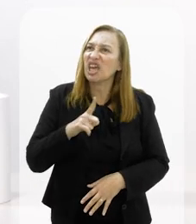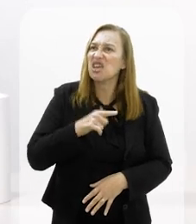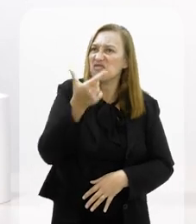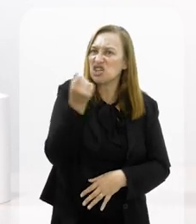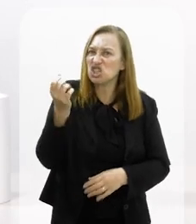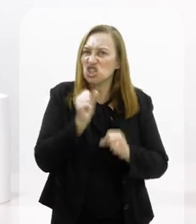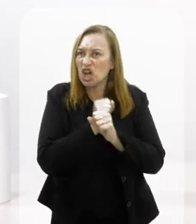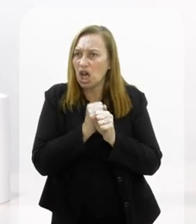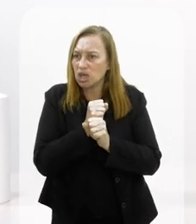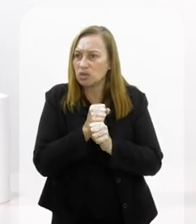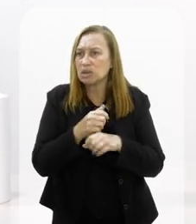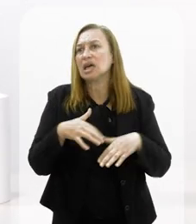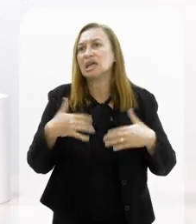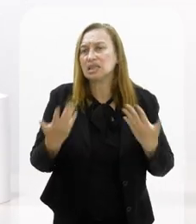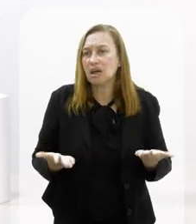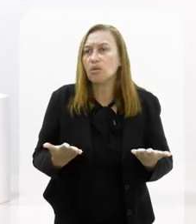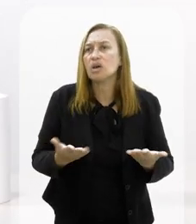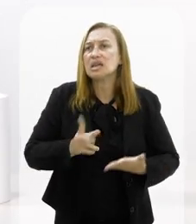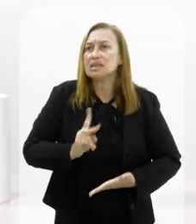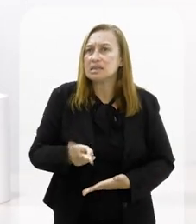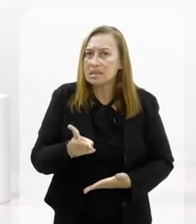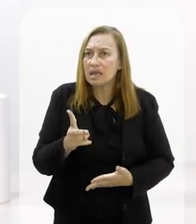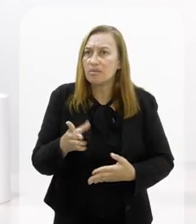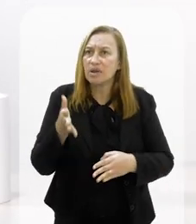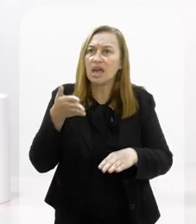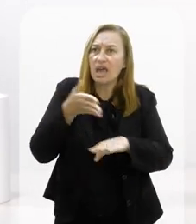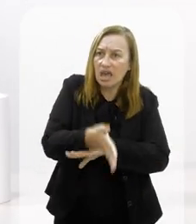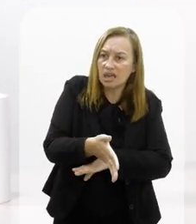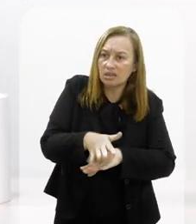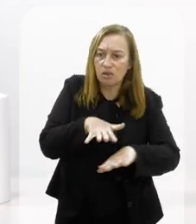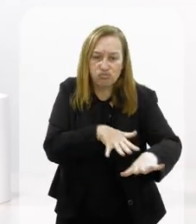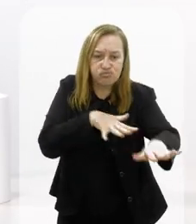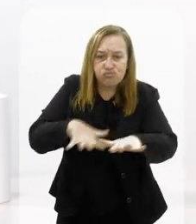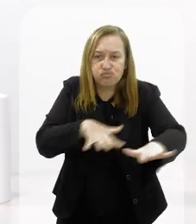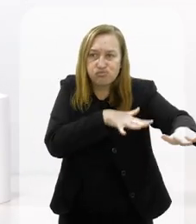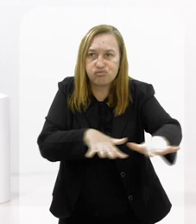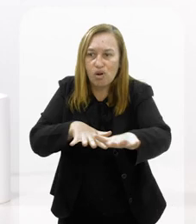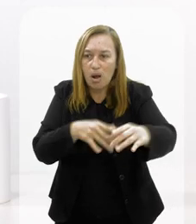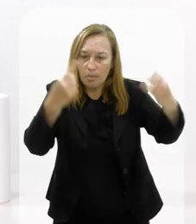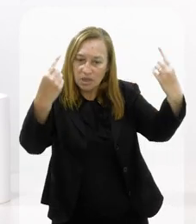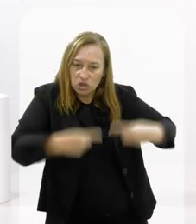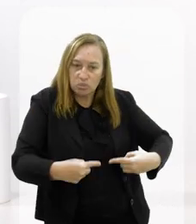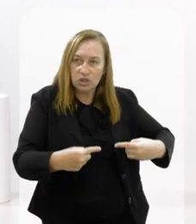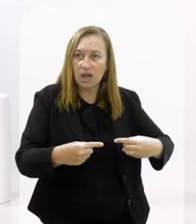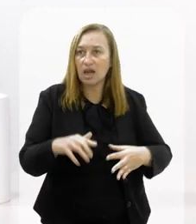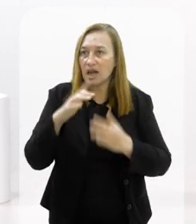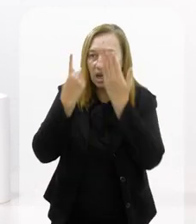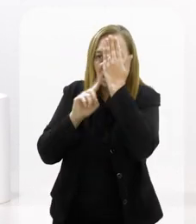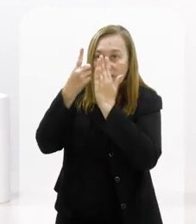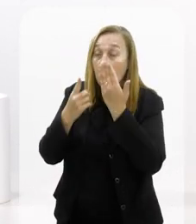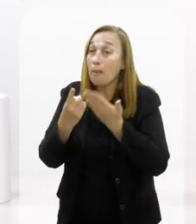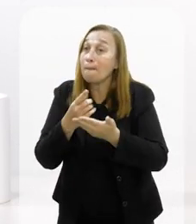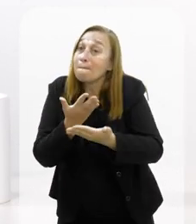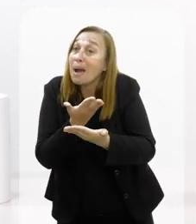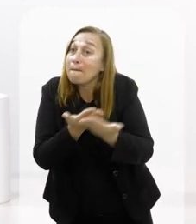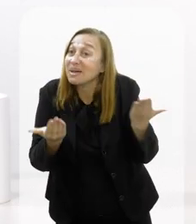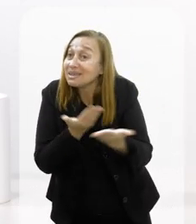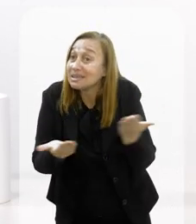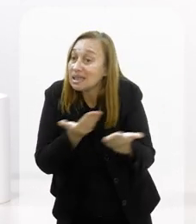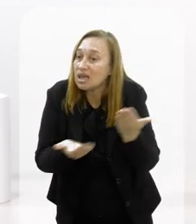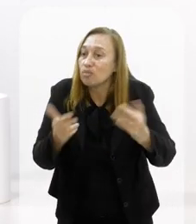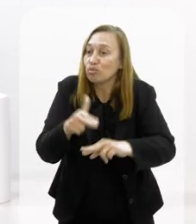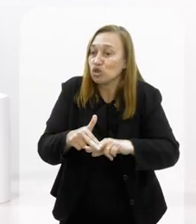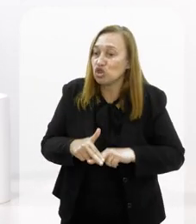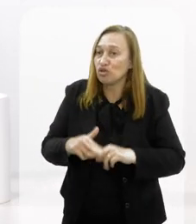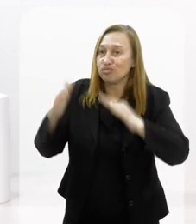Presidência 17 pódios então assim ela sempre entra na Avenida para competir e disputar carnaval mas tava perdendo por